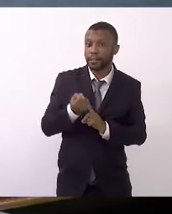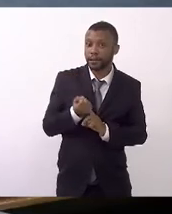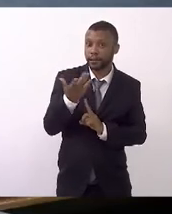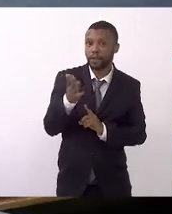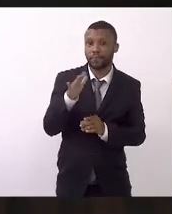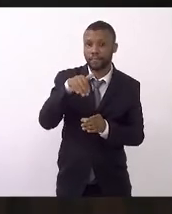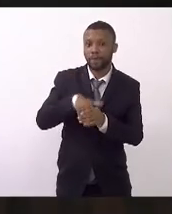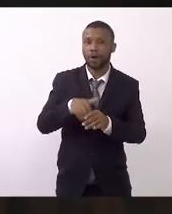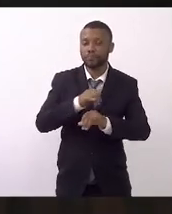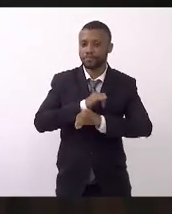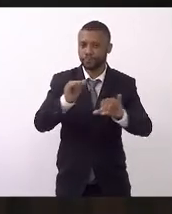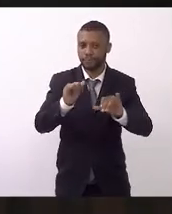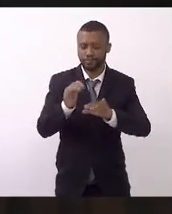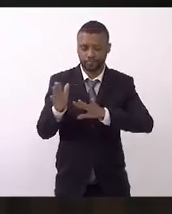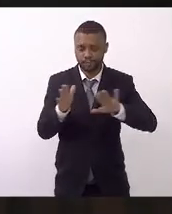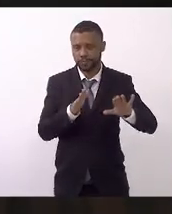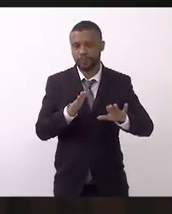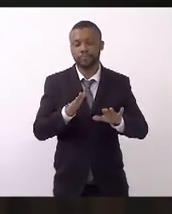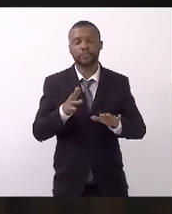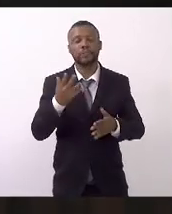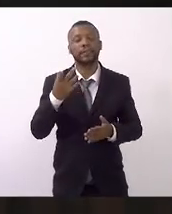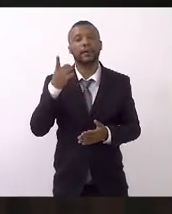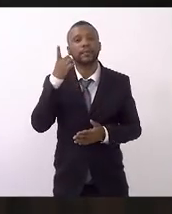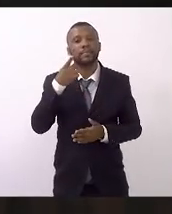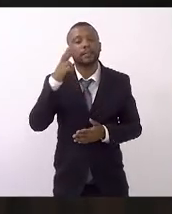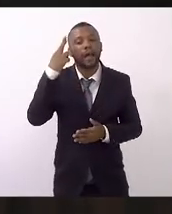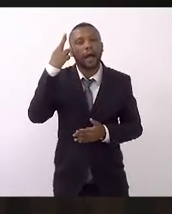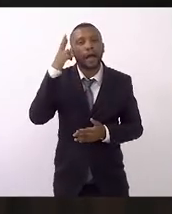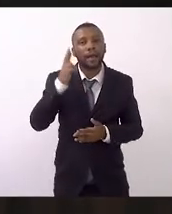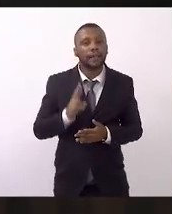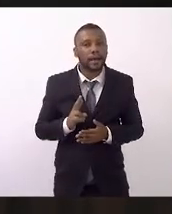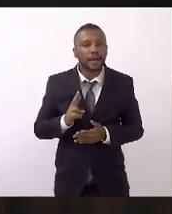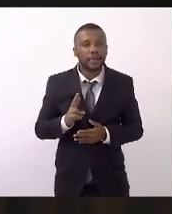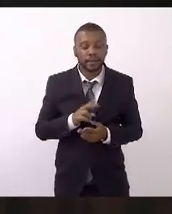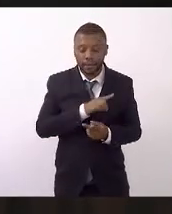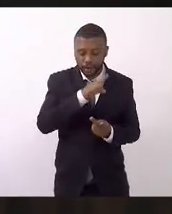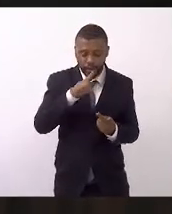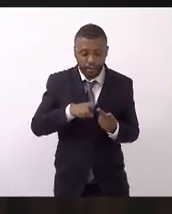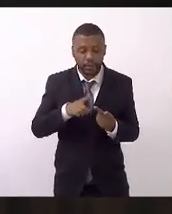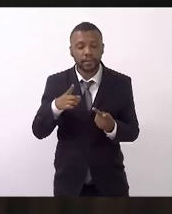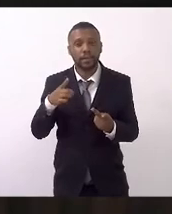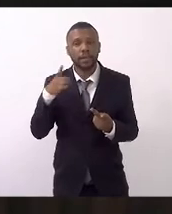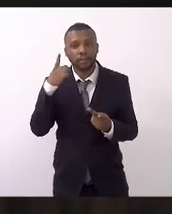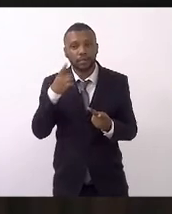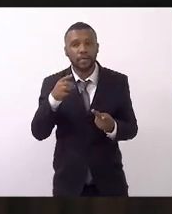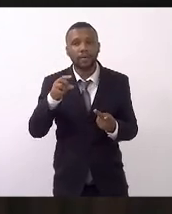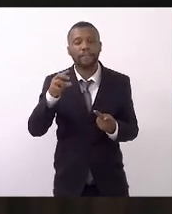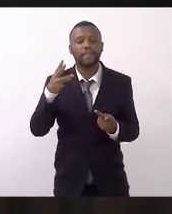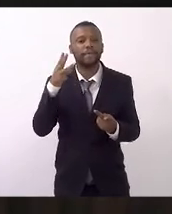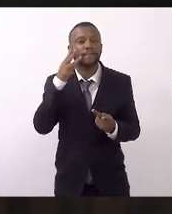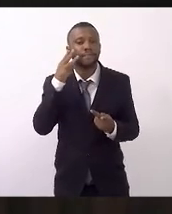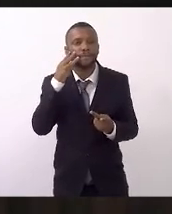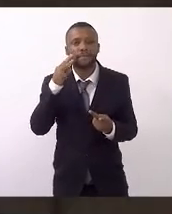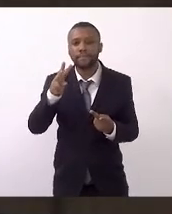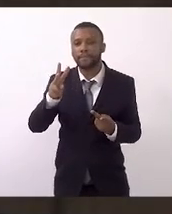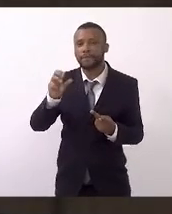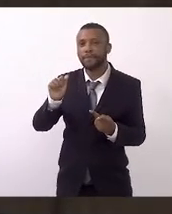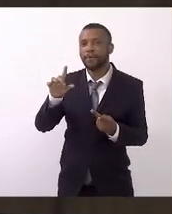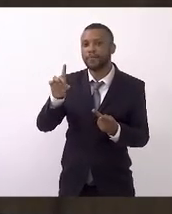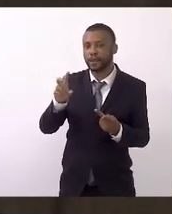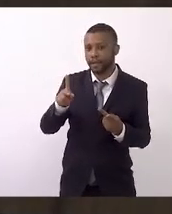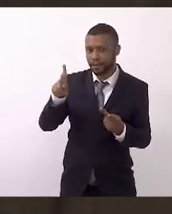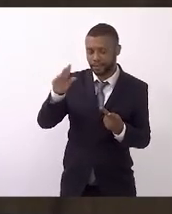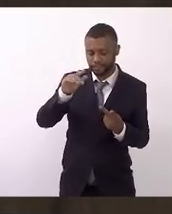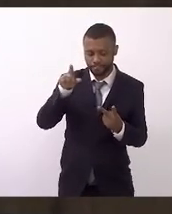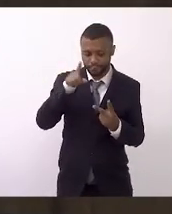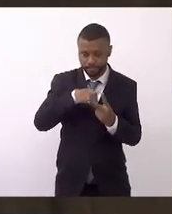Por gentileza, deputada Renata. Perfeitamente, claro, depois. E logo em seguida, o deputado Valdec. Muito obrigada,